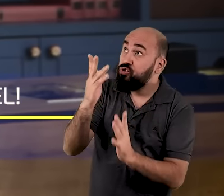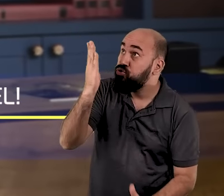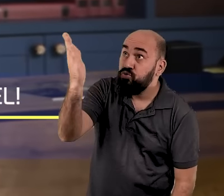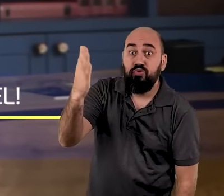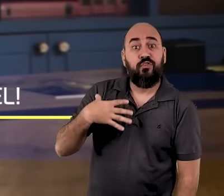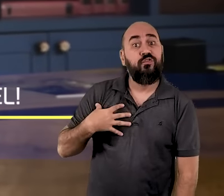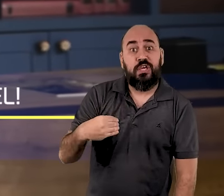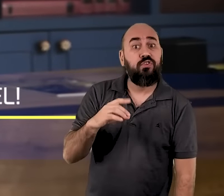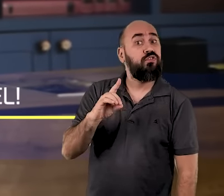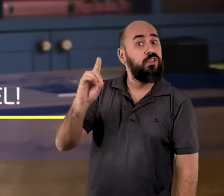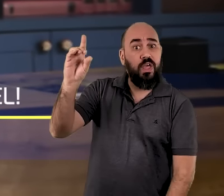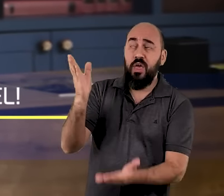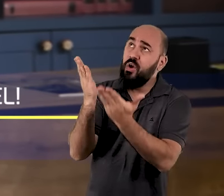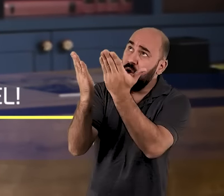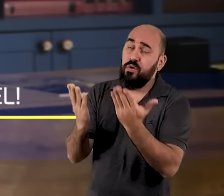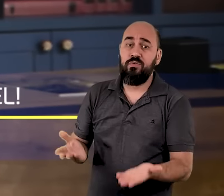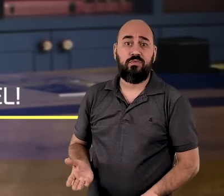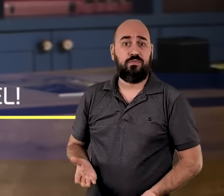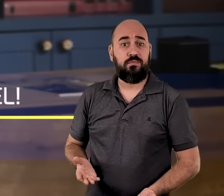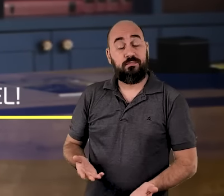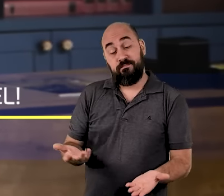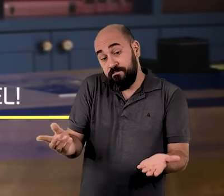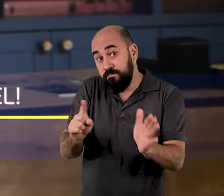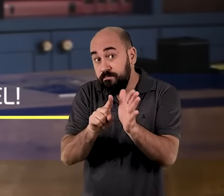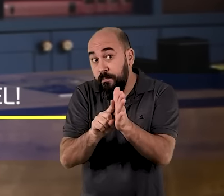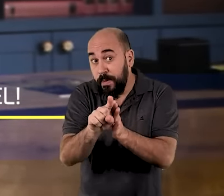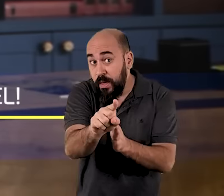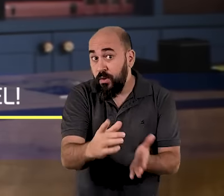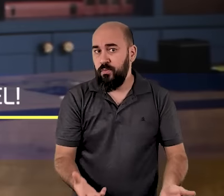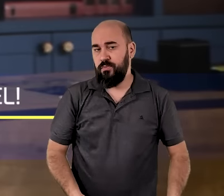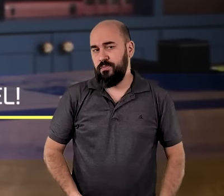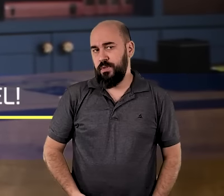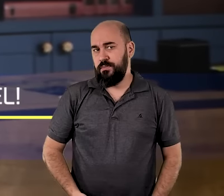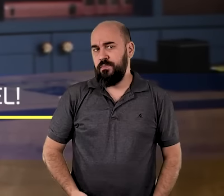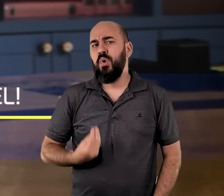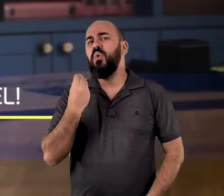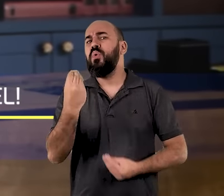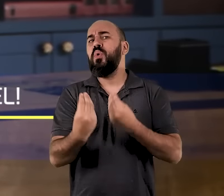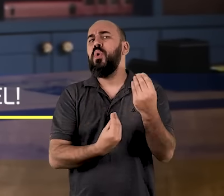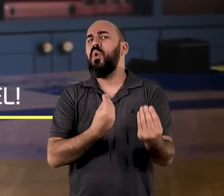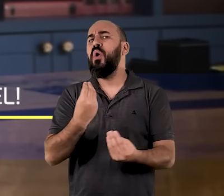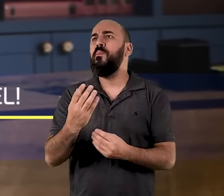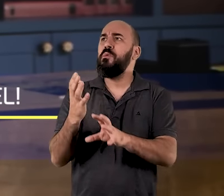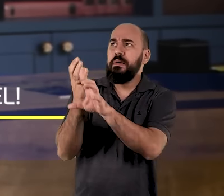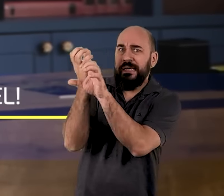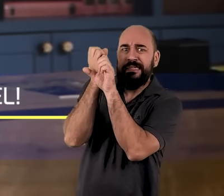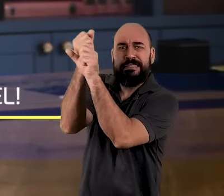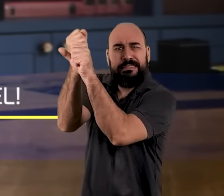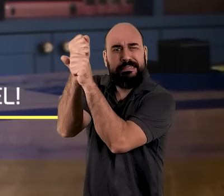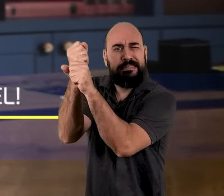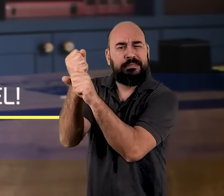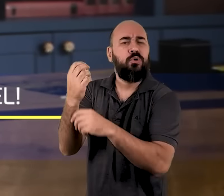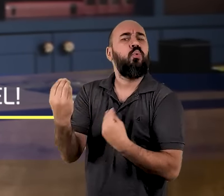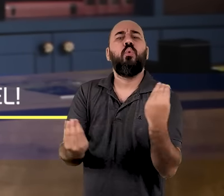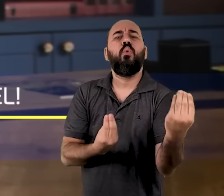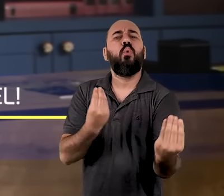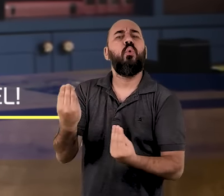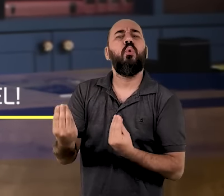A pergunta é a mesma. Como você tem se apegado? Ou como você